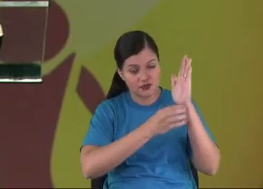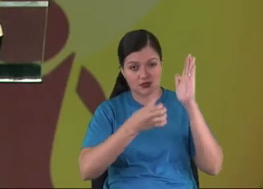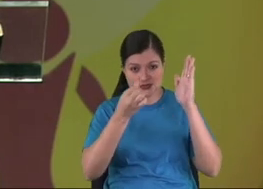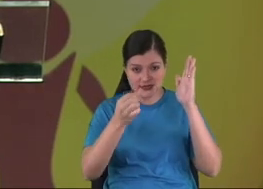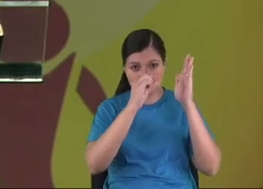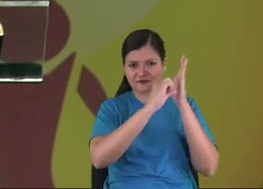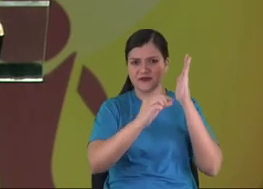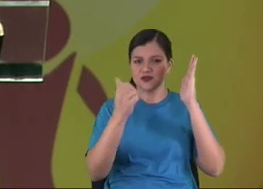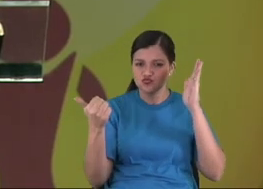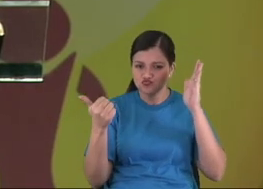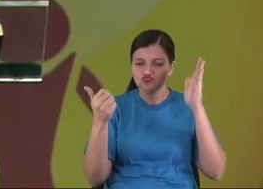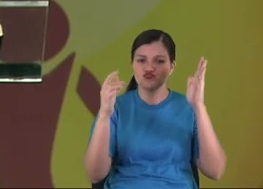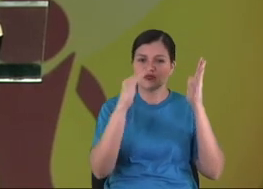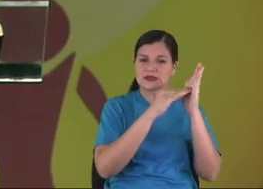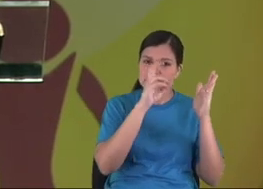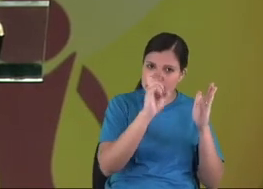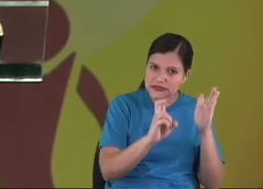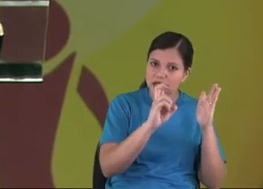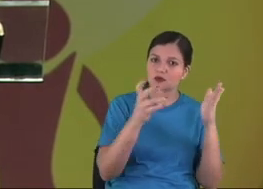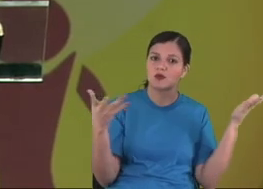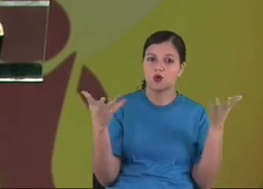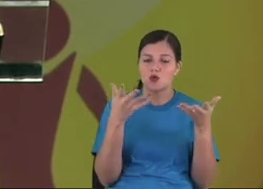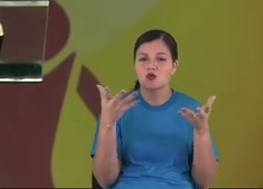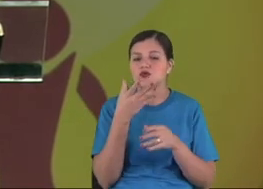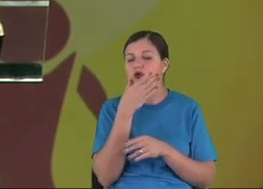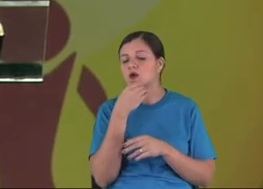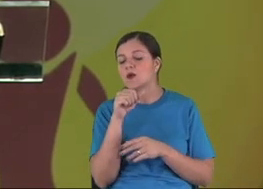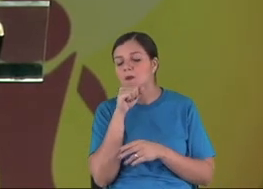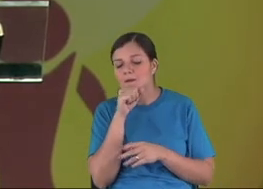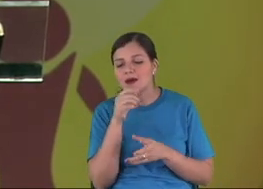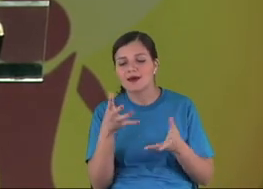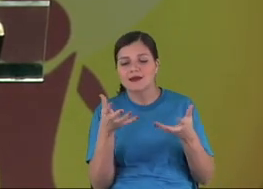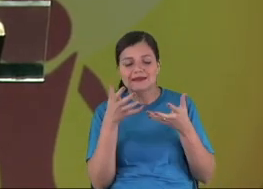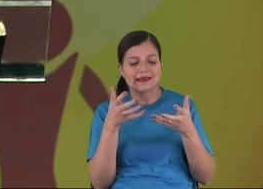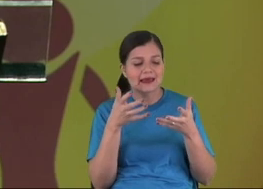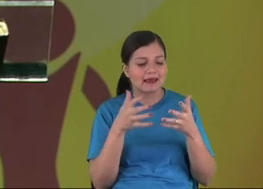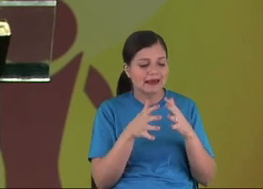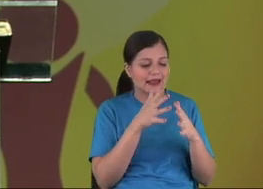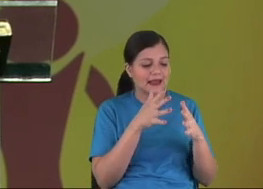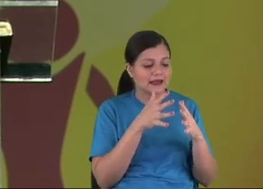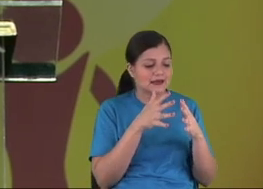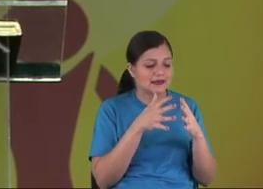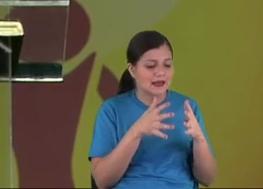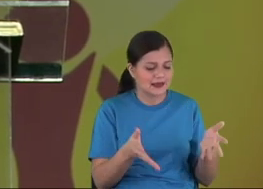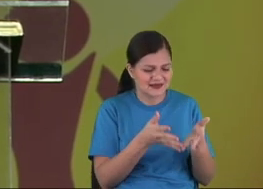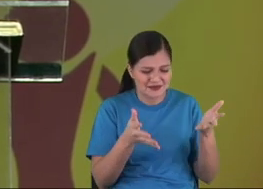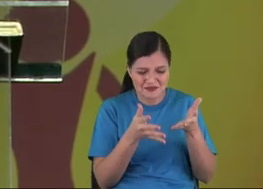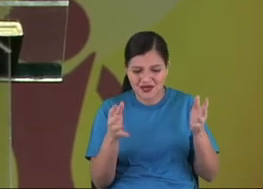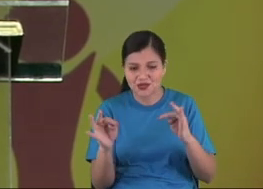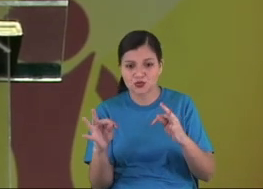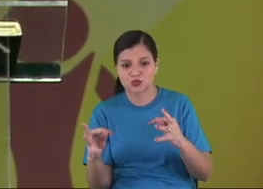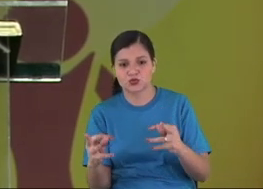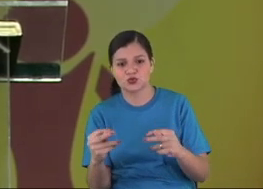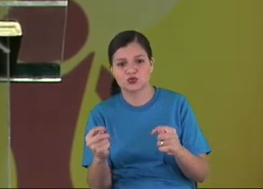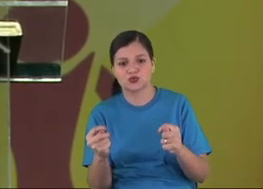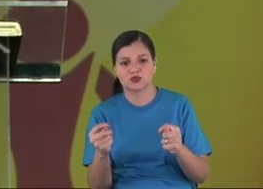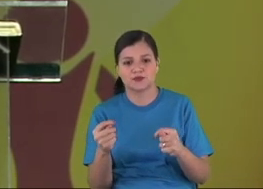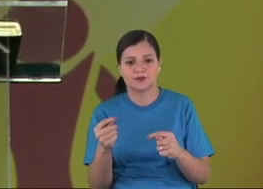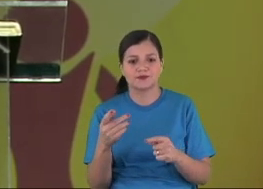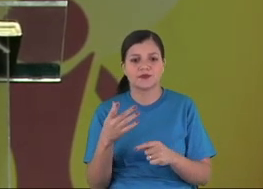Hoje existe um mal dos pais de intervirem em tudo. Meu irmão fechou o Batista das Américas, cansado